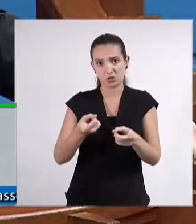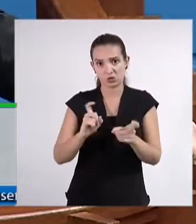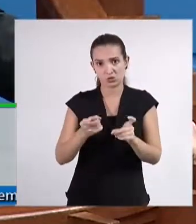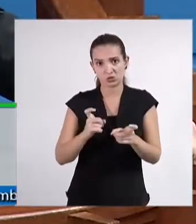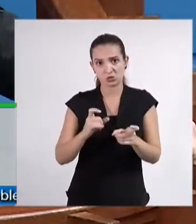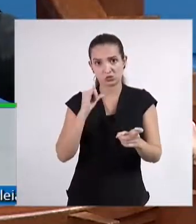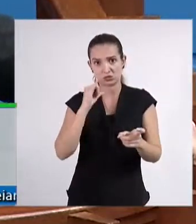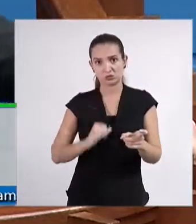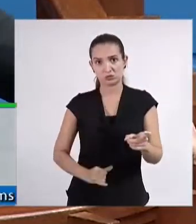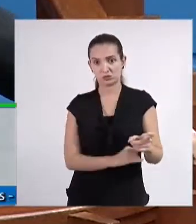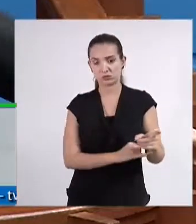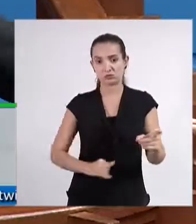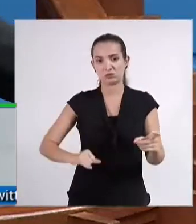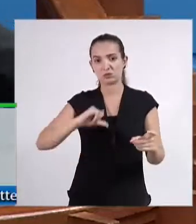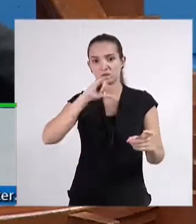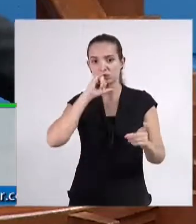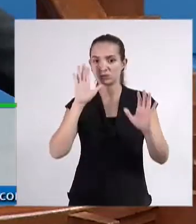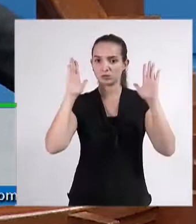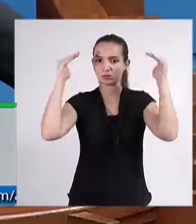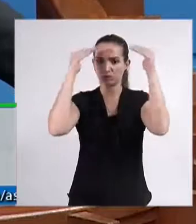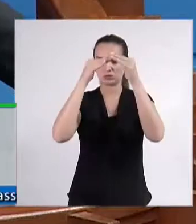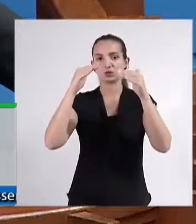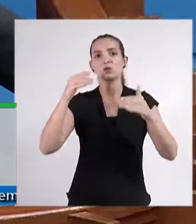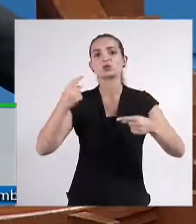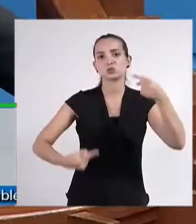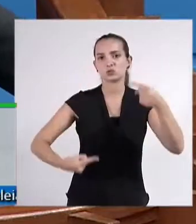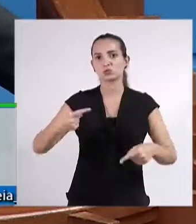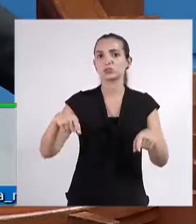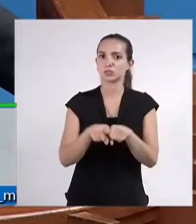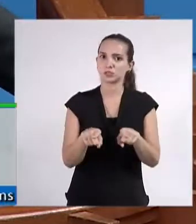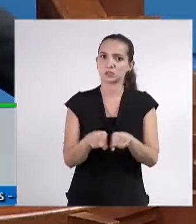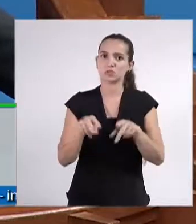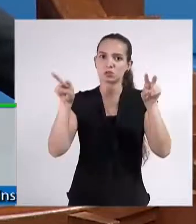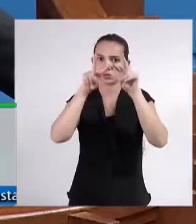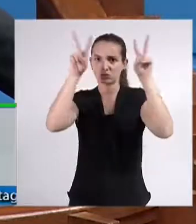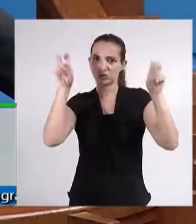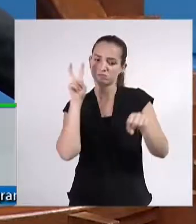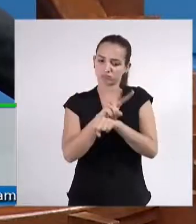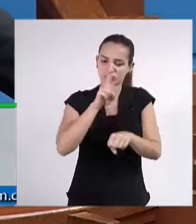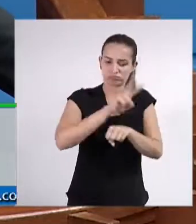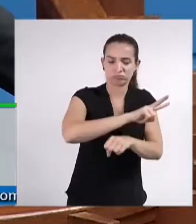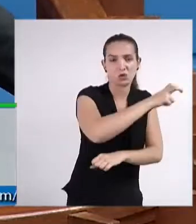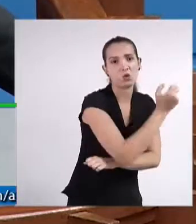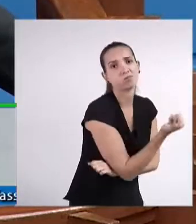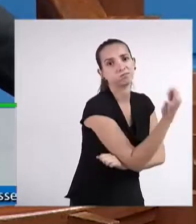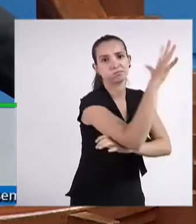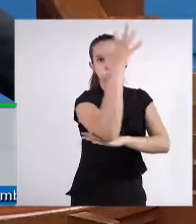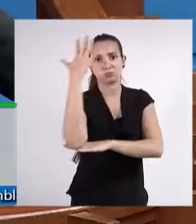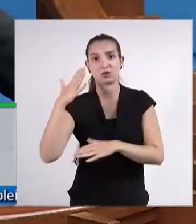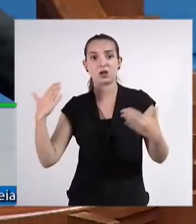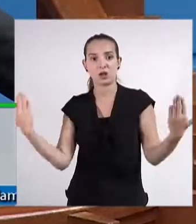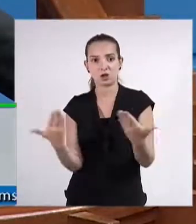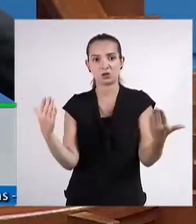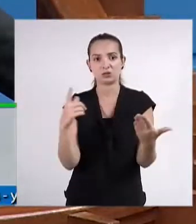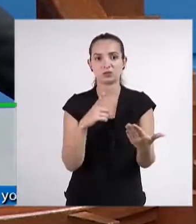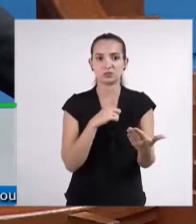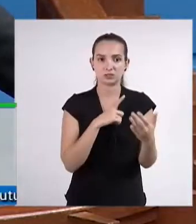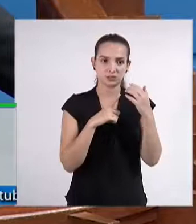da preservação ambiental. Agora, o governo federal utilizar a